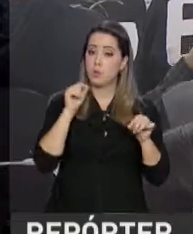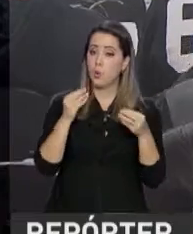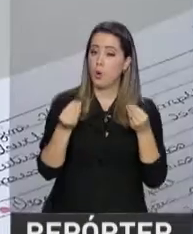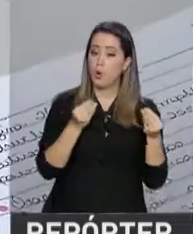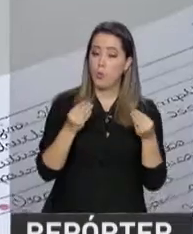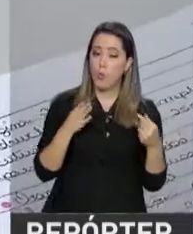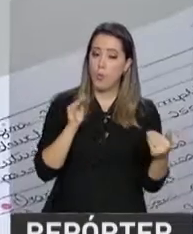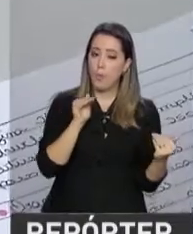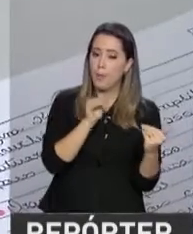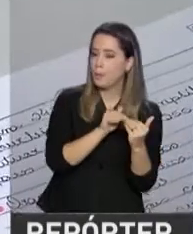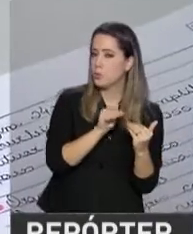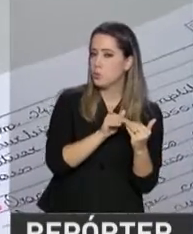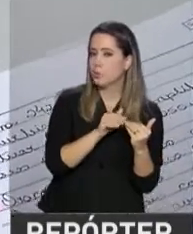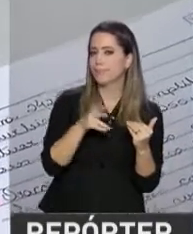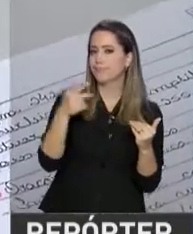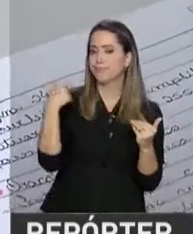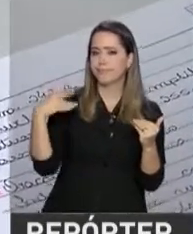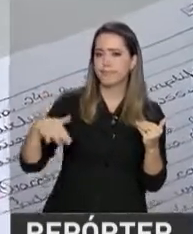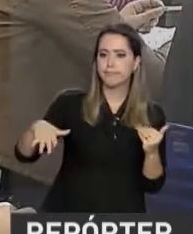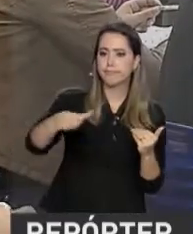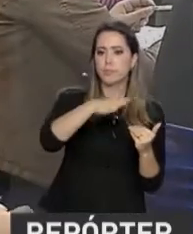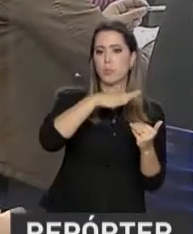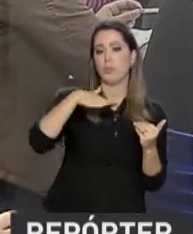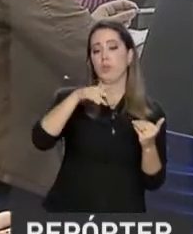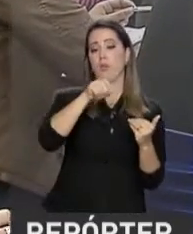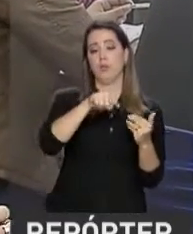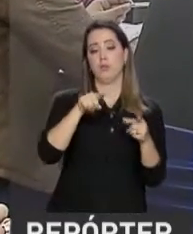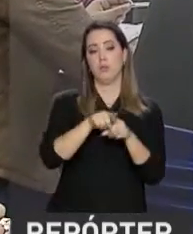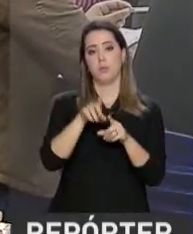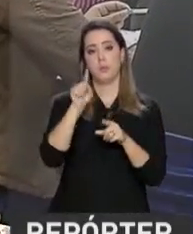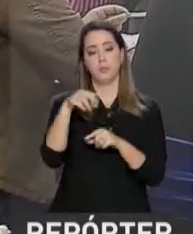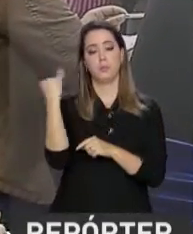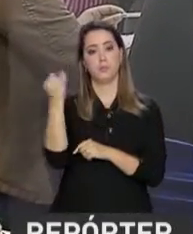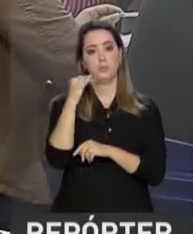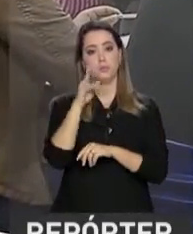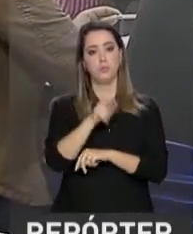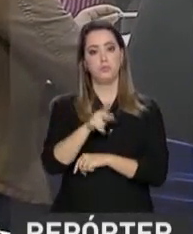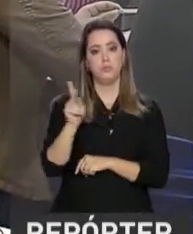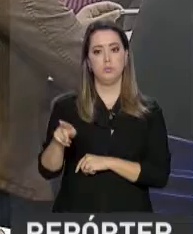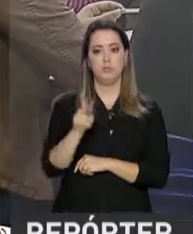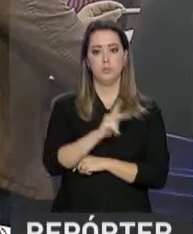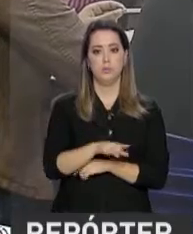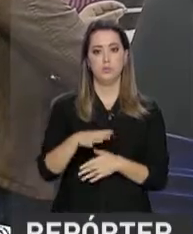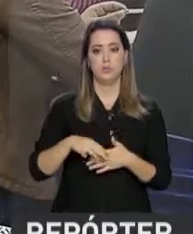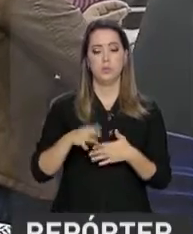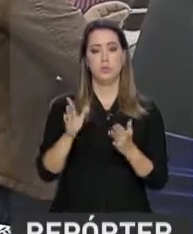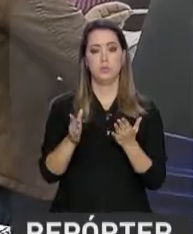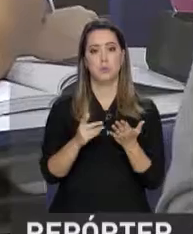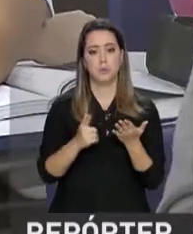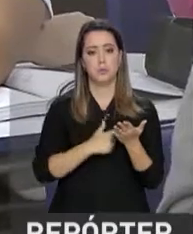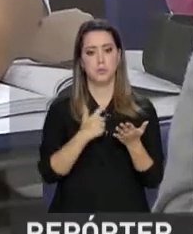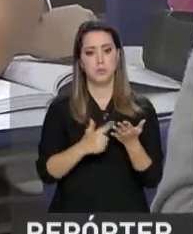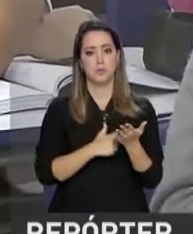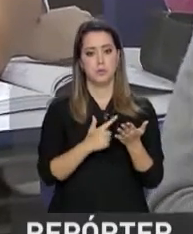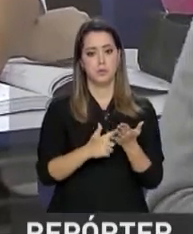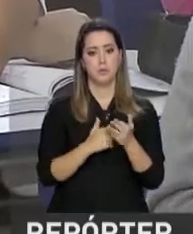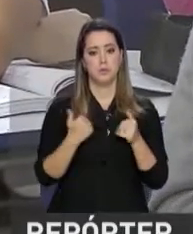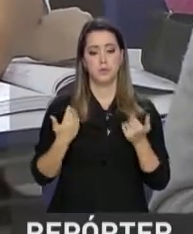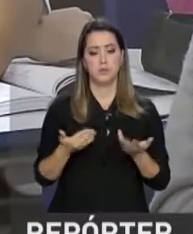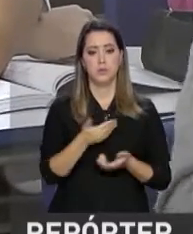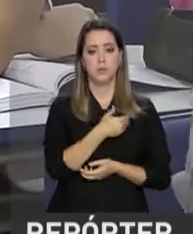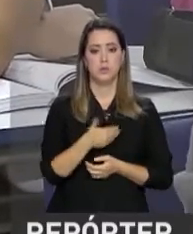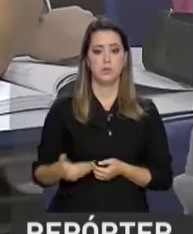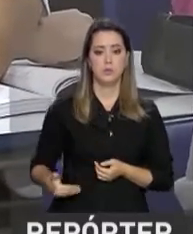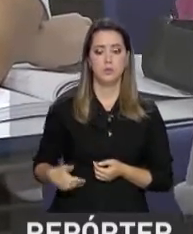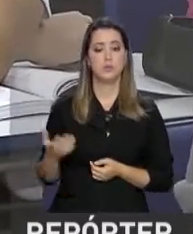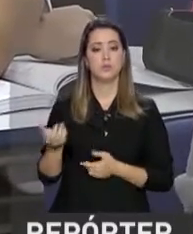e serve também como referência para a formação dos professores e para os livros didáticos com isso o governo pretende